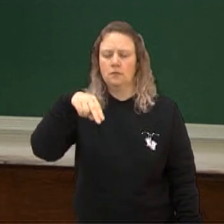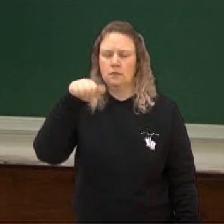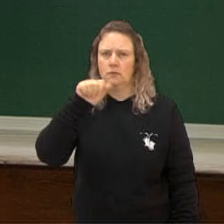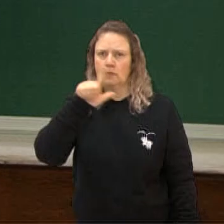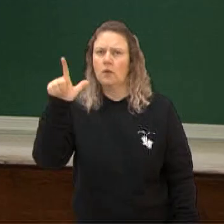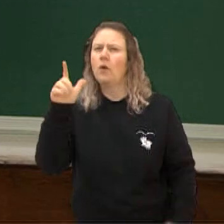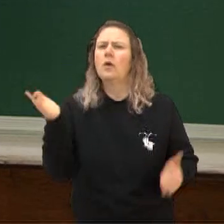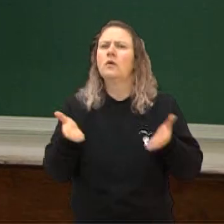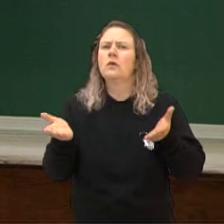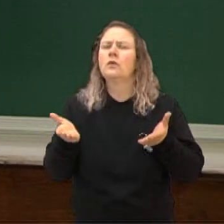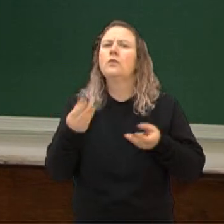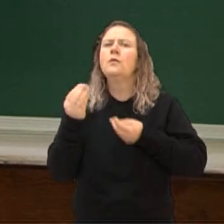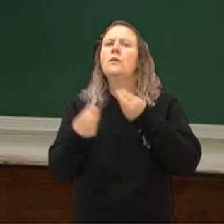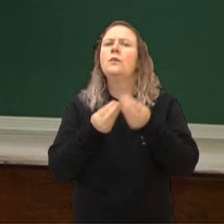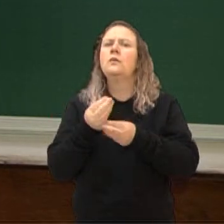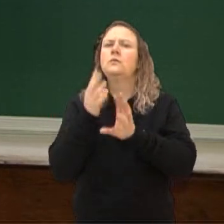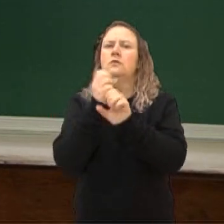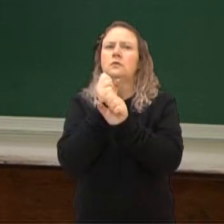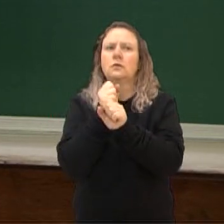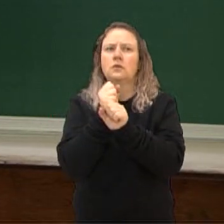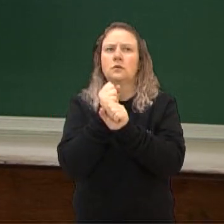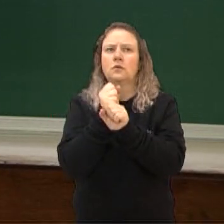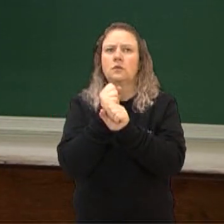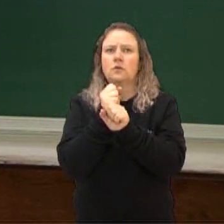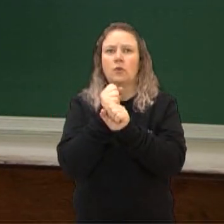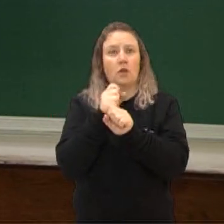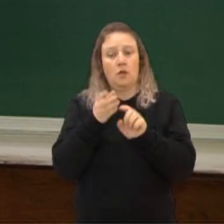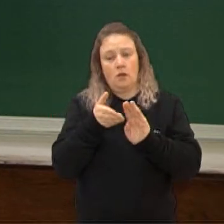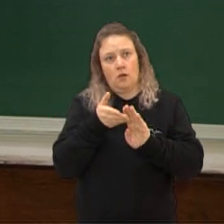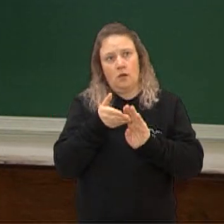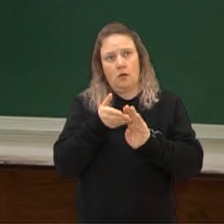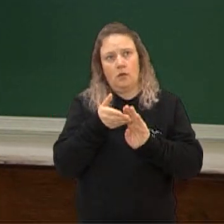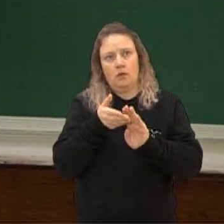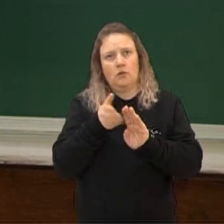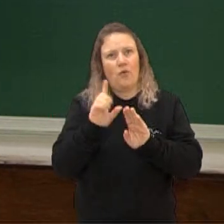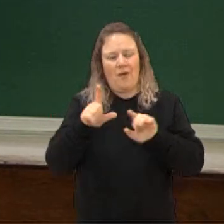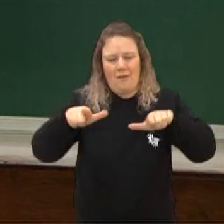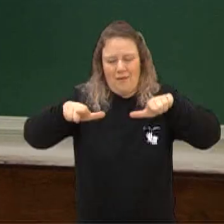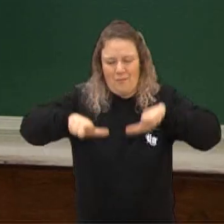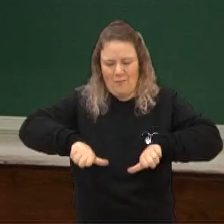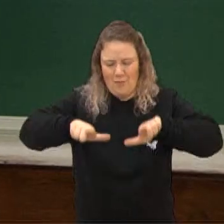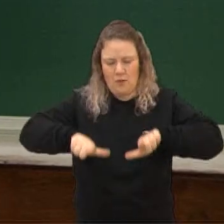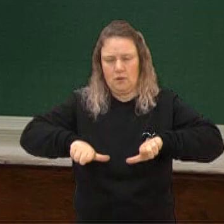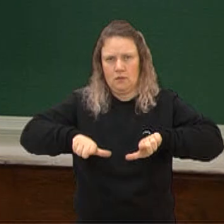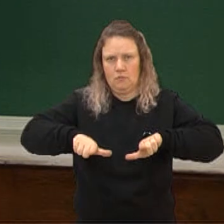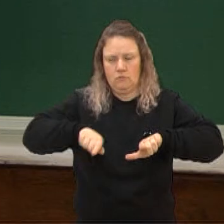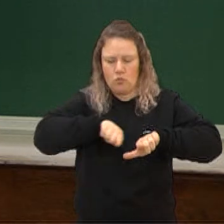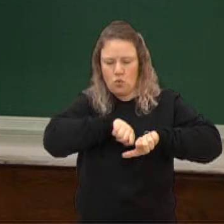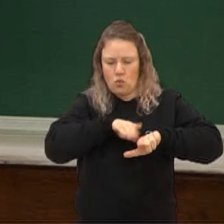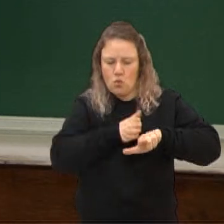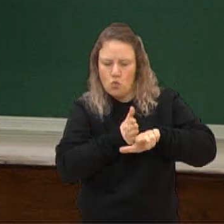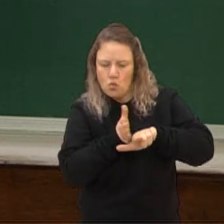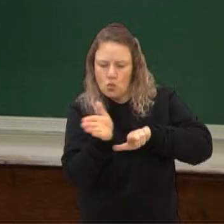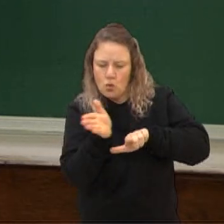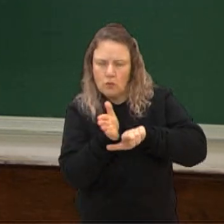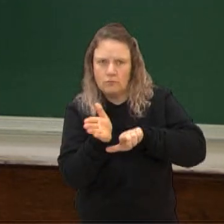um paralelepípedo? Lembrar que aqui a diagonal não é uma diagonal de uma figura plana. Aqui estamos falando de um